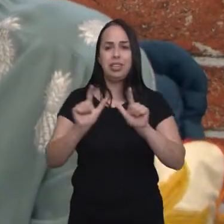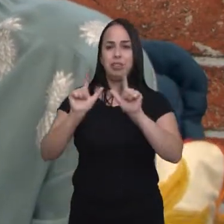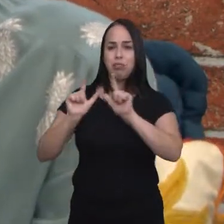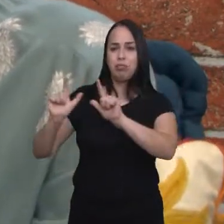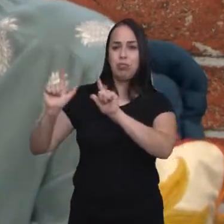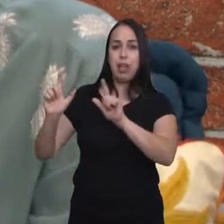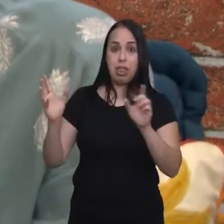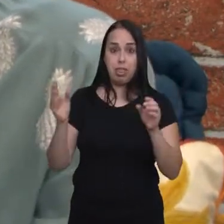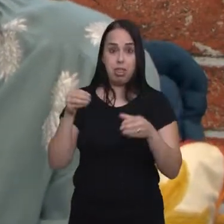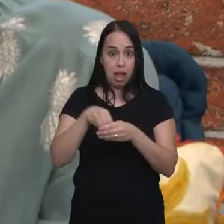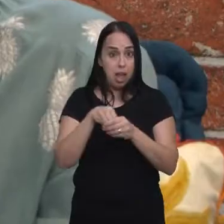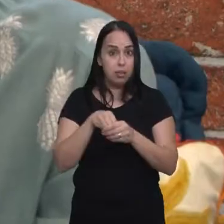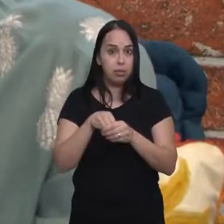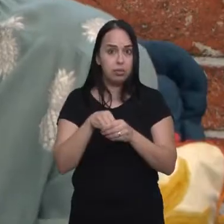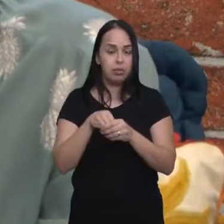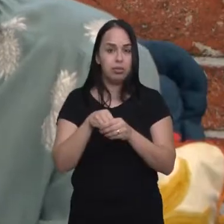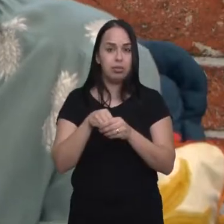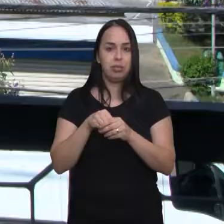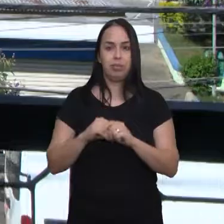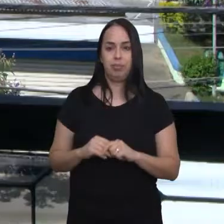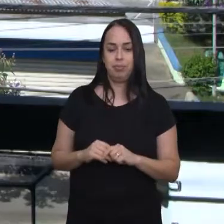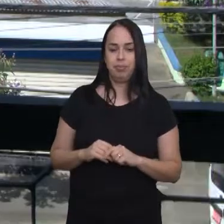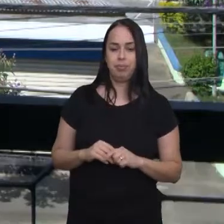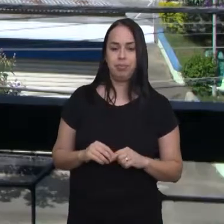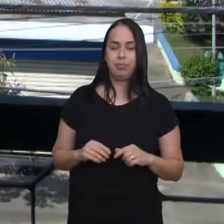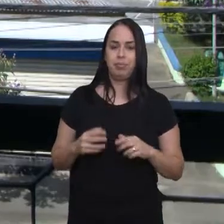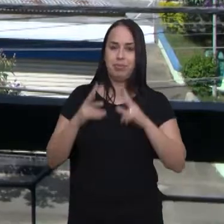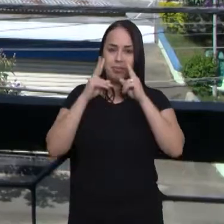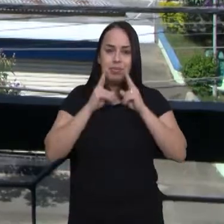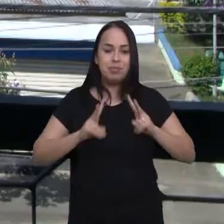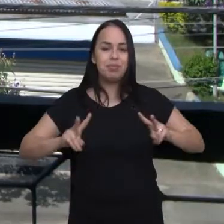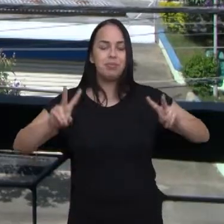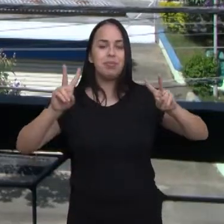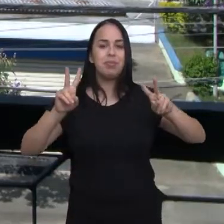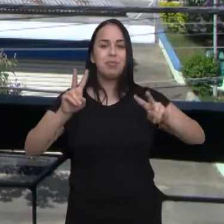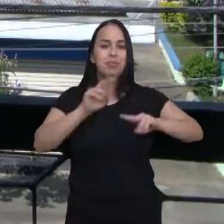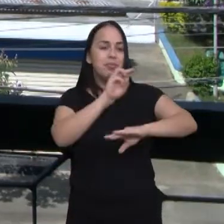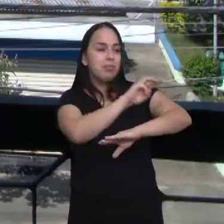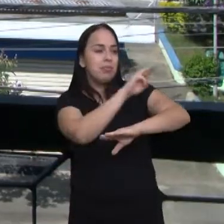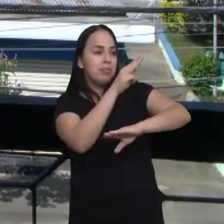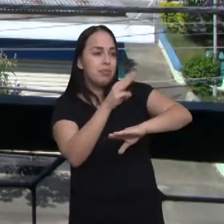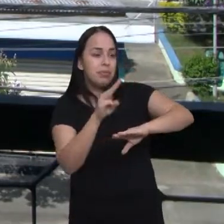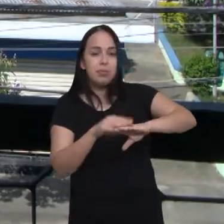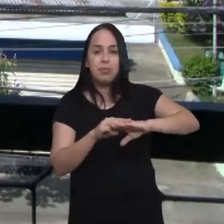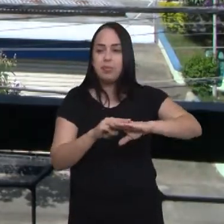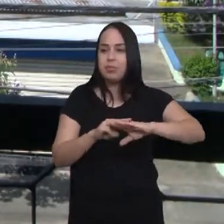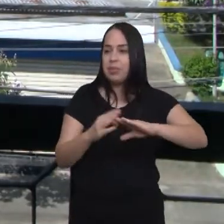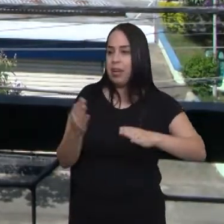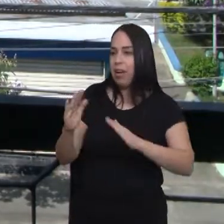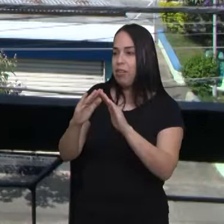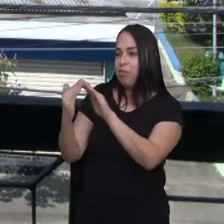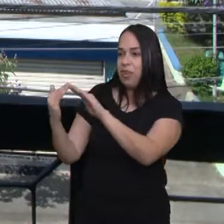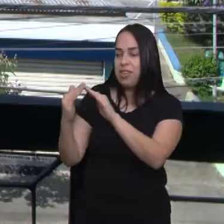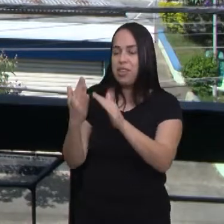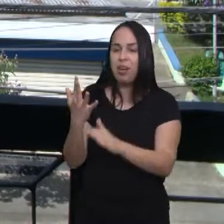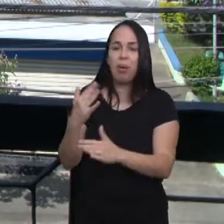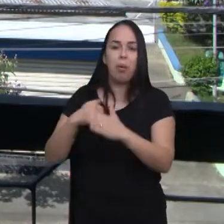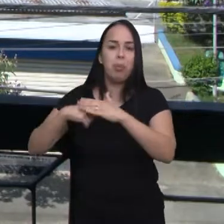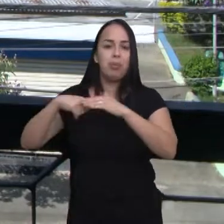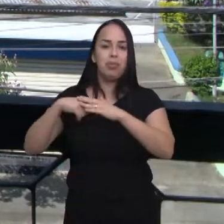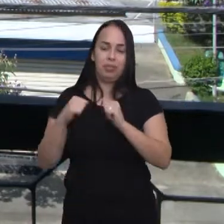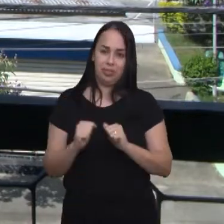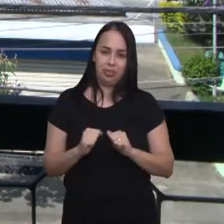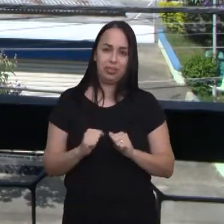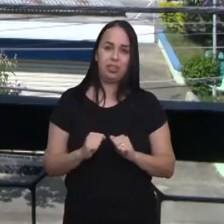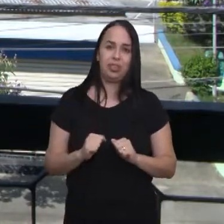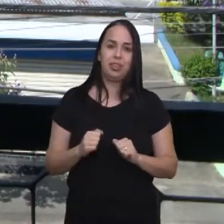do ateliê, que é o ateliê de produção. A vista para a Serra da Mantiqueira, a vizinhança acolhedora, foram alguns dos